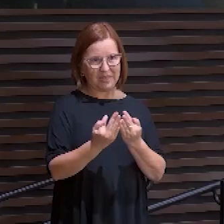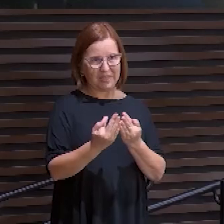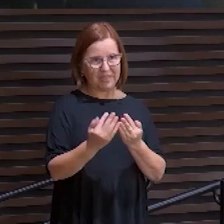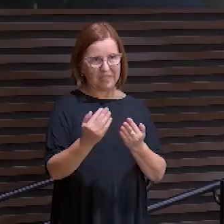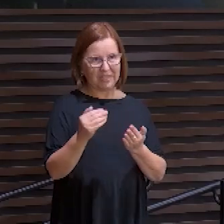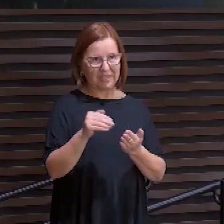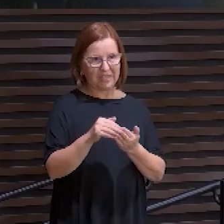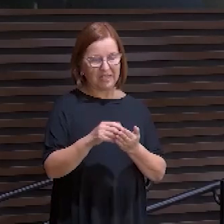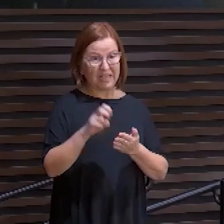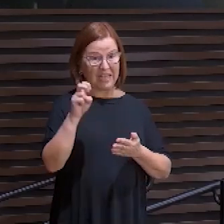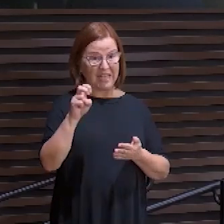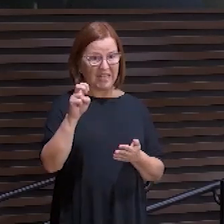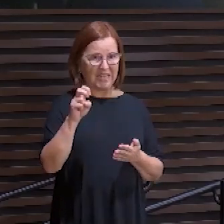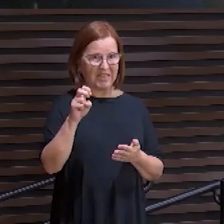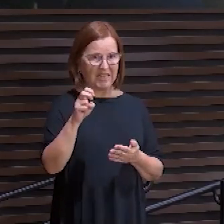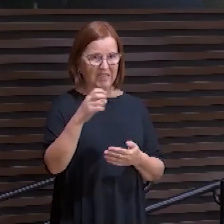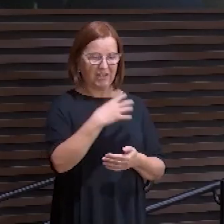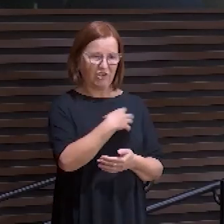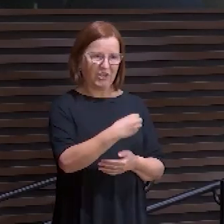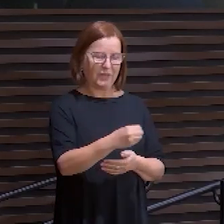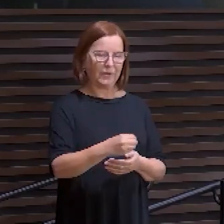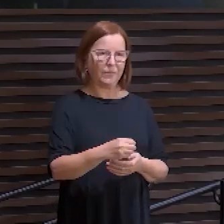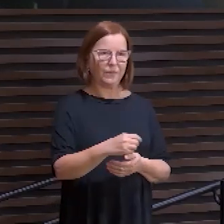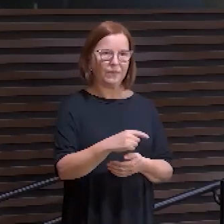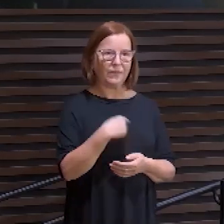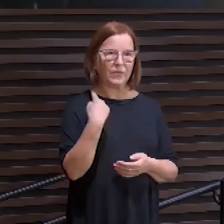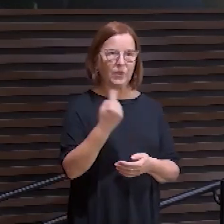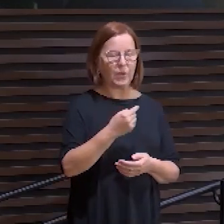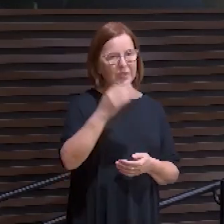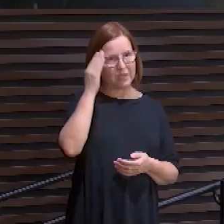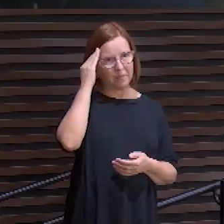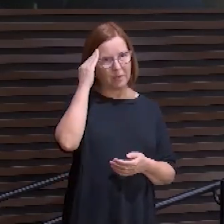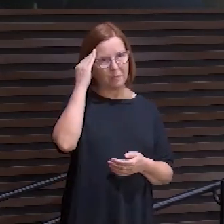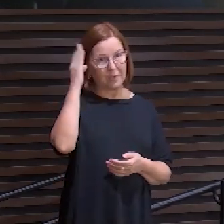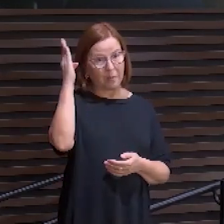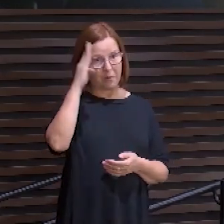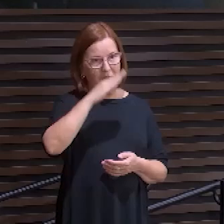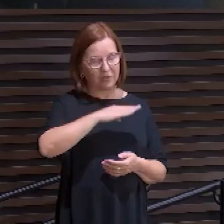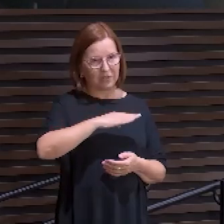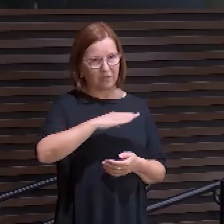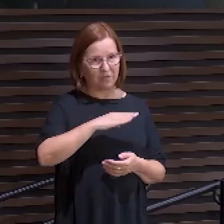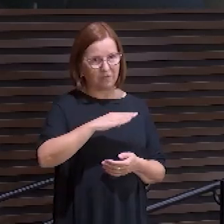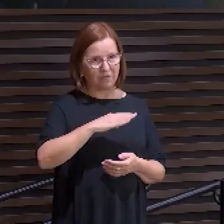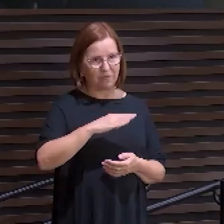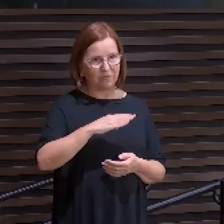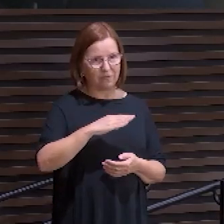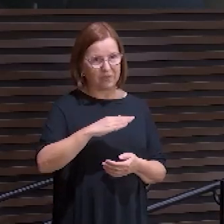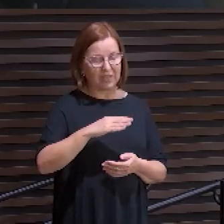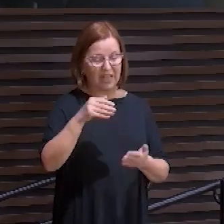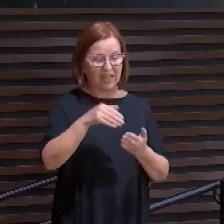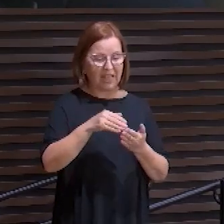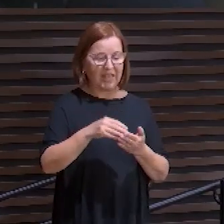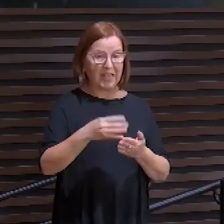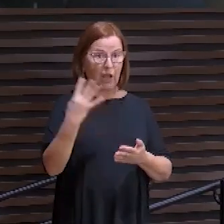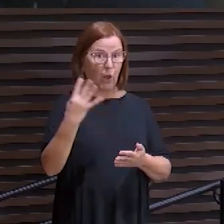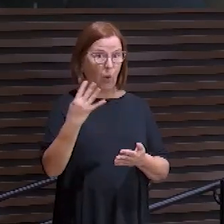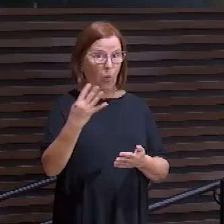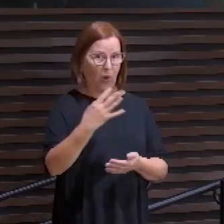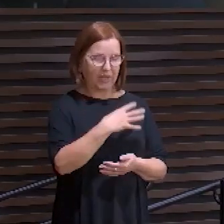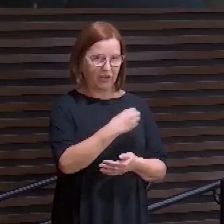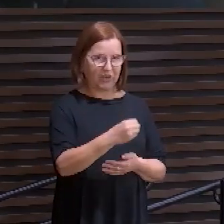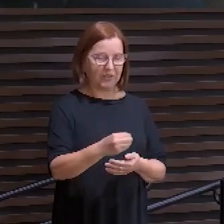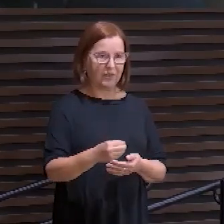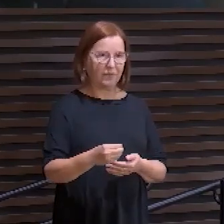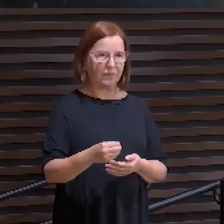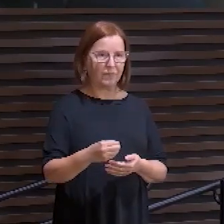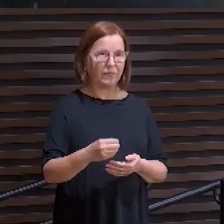5ª geração. Nós sabemos que a maldição recai até a 4ª geração. Eu